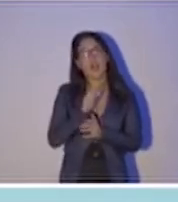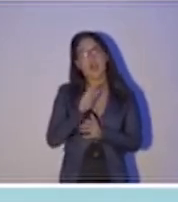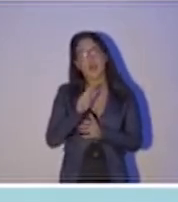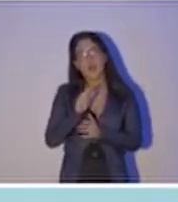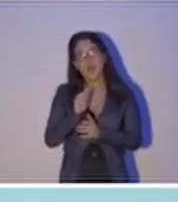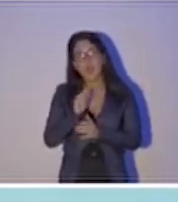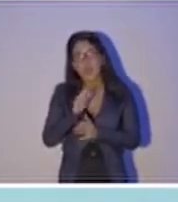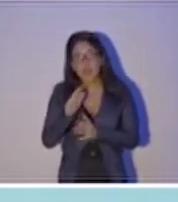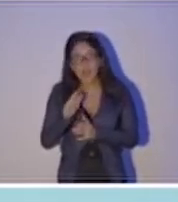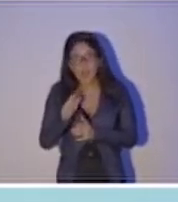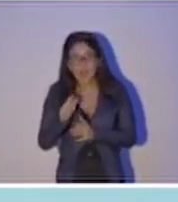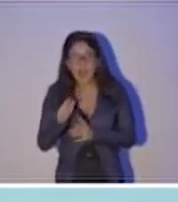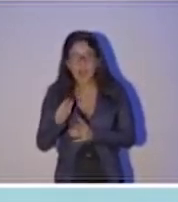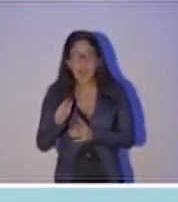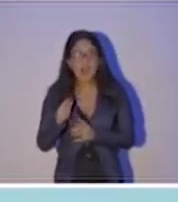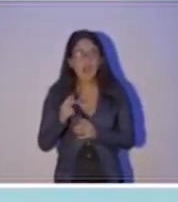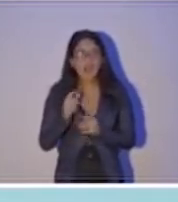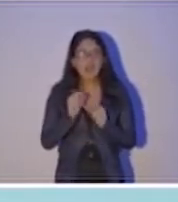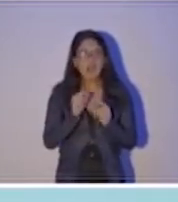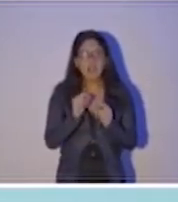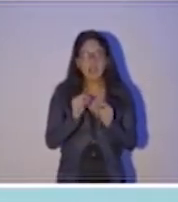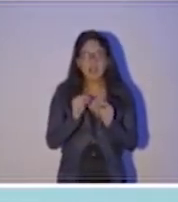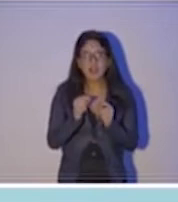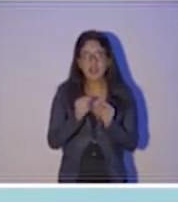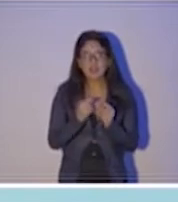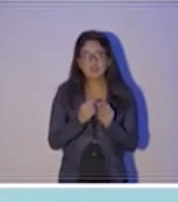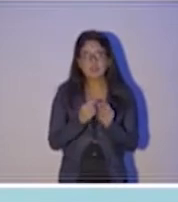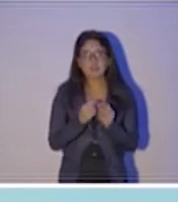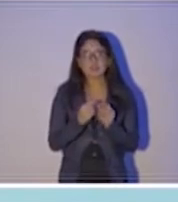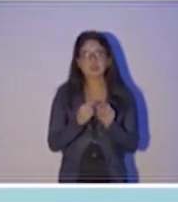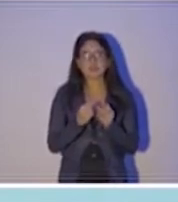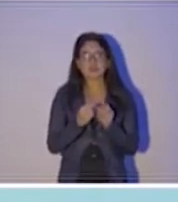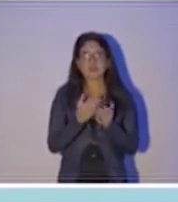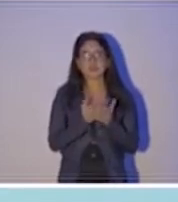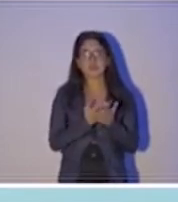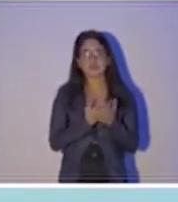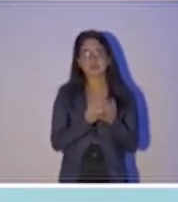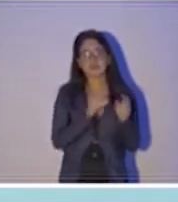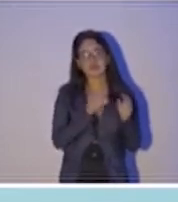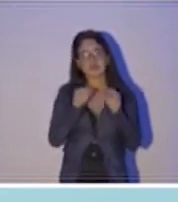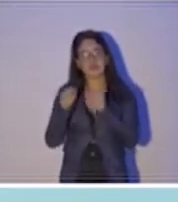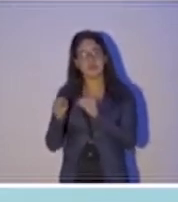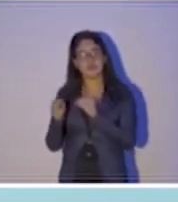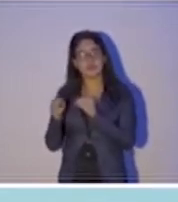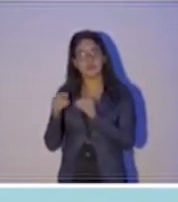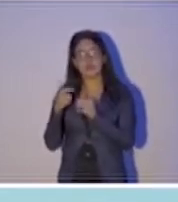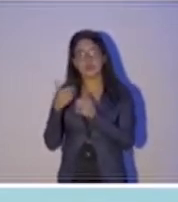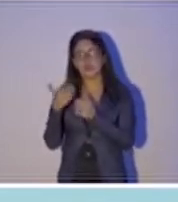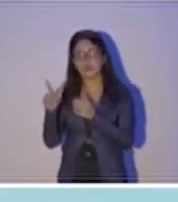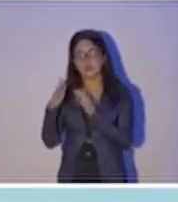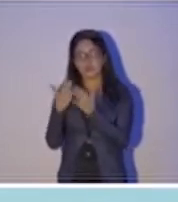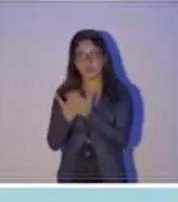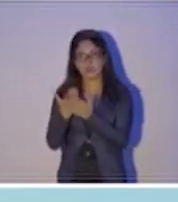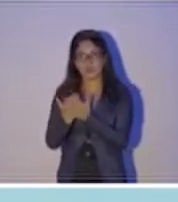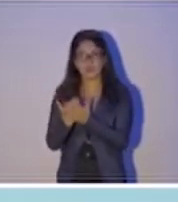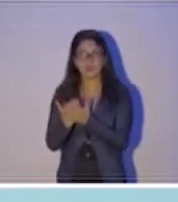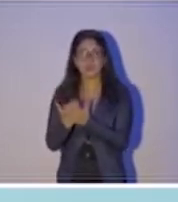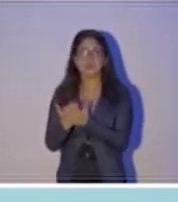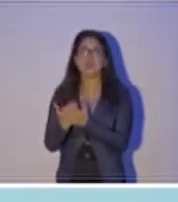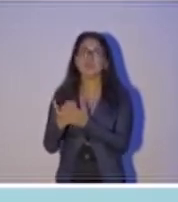ano foi para o Laura Florencio. E no começo do ano, ele chegou na escola, a gente estava com uma nota muito baixa no